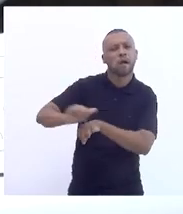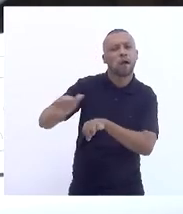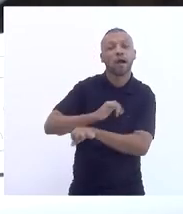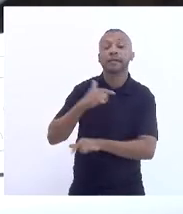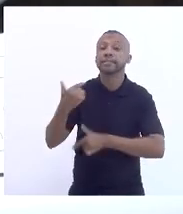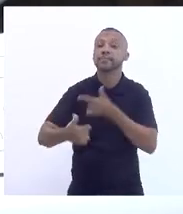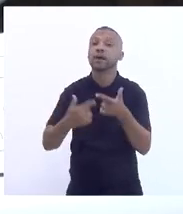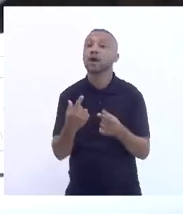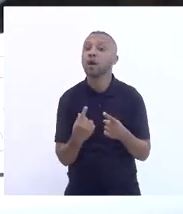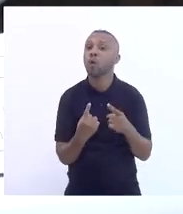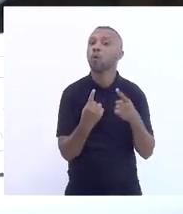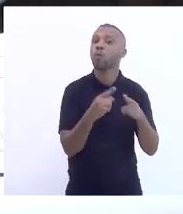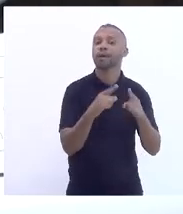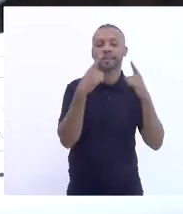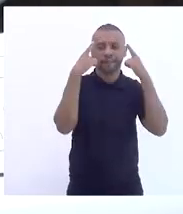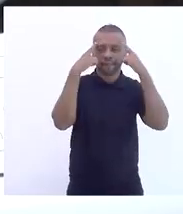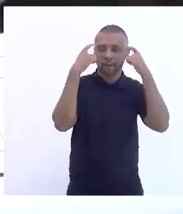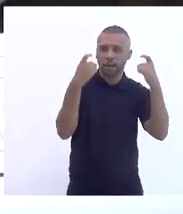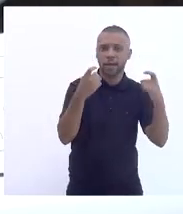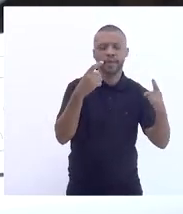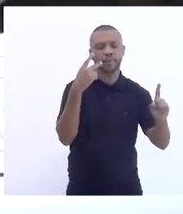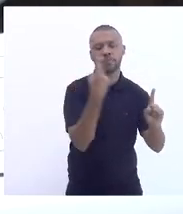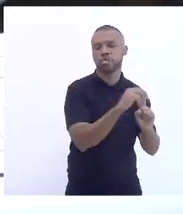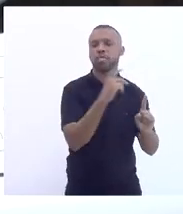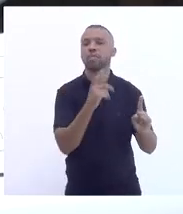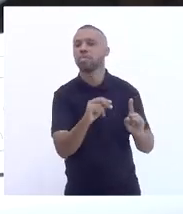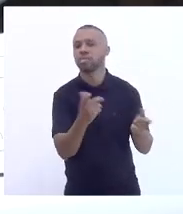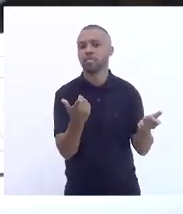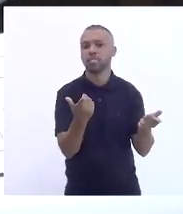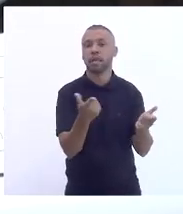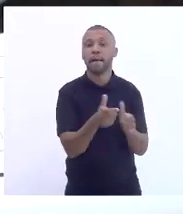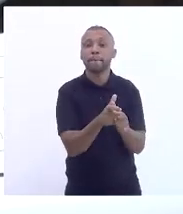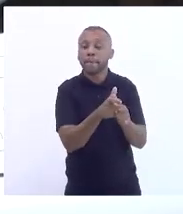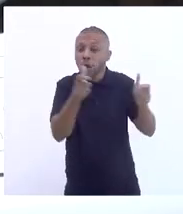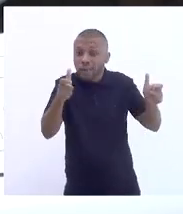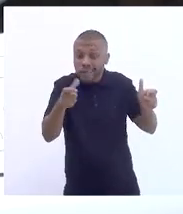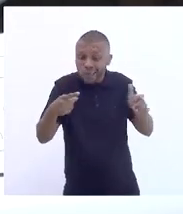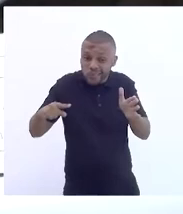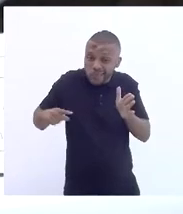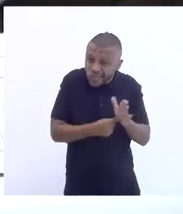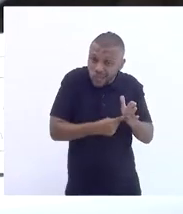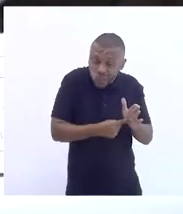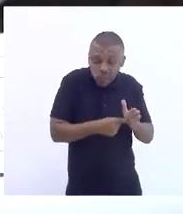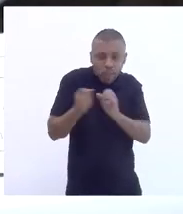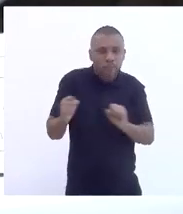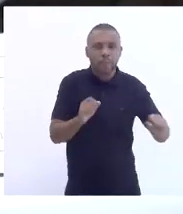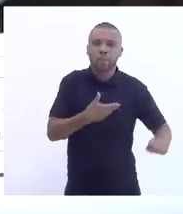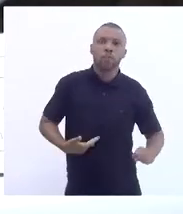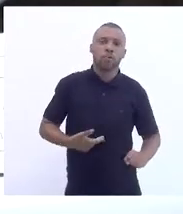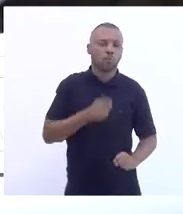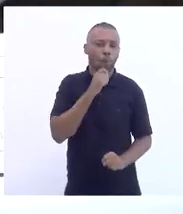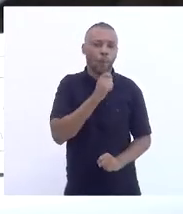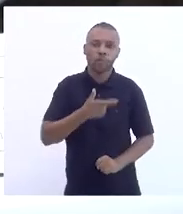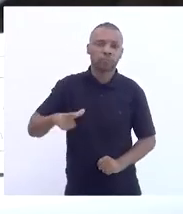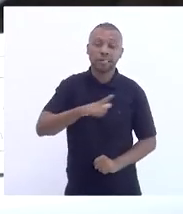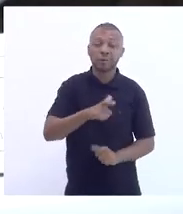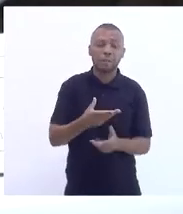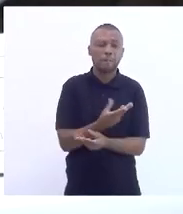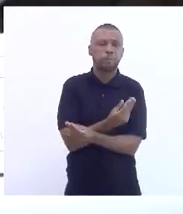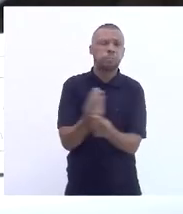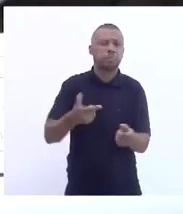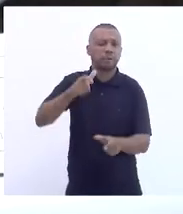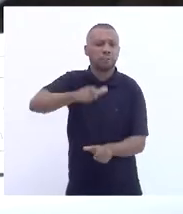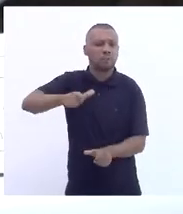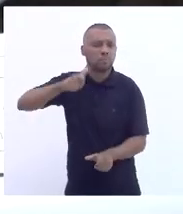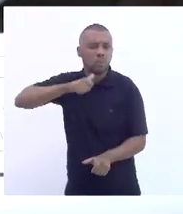e muitos e muitos A grande maioria dos casos não chegam ao poder público E são muitas mulheres